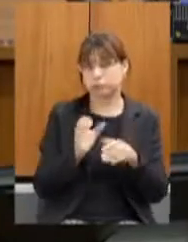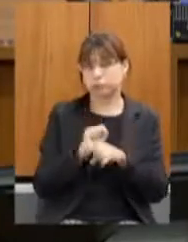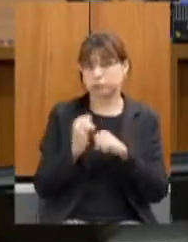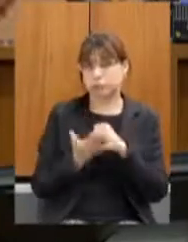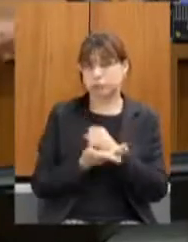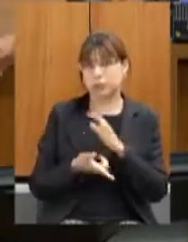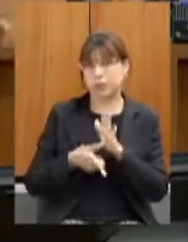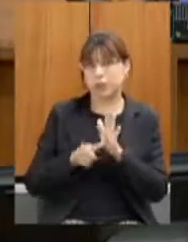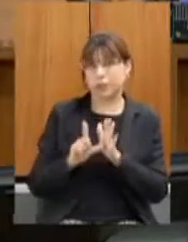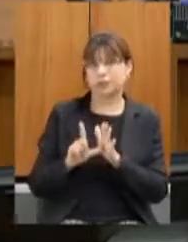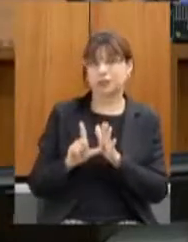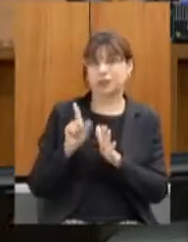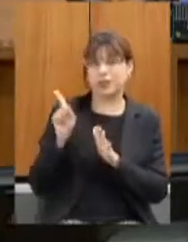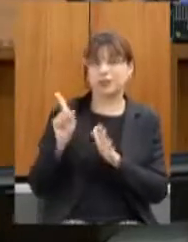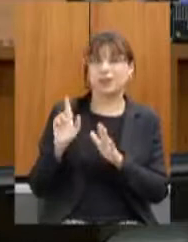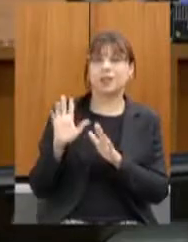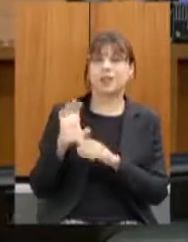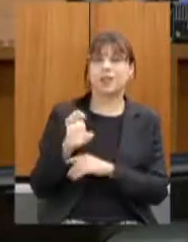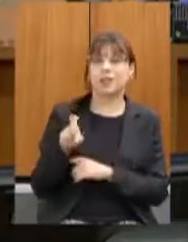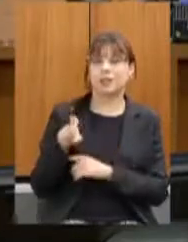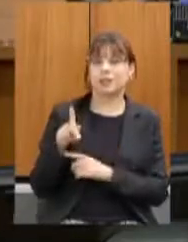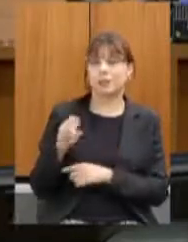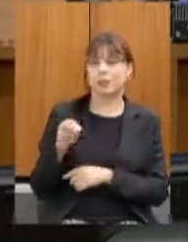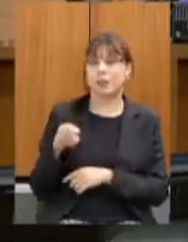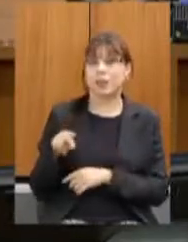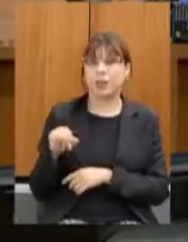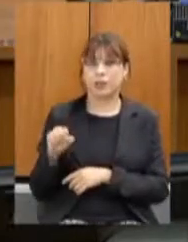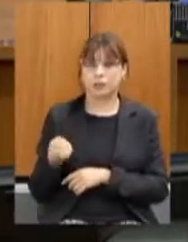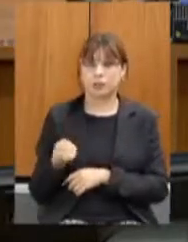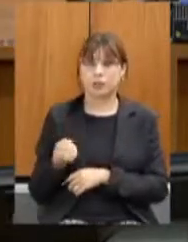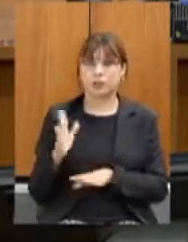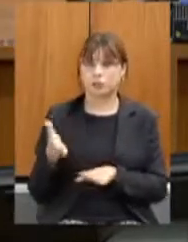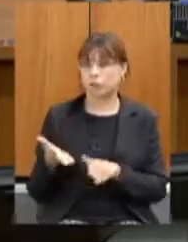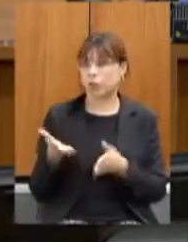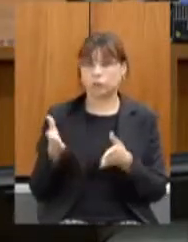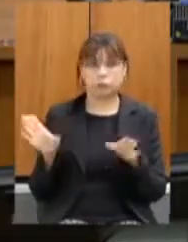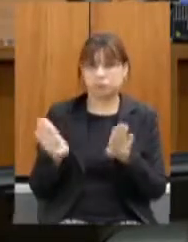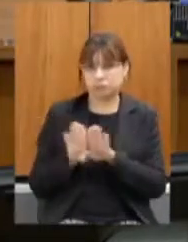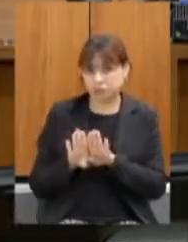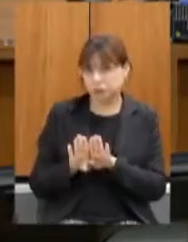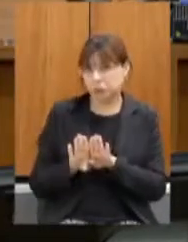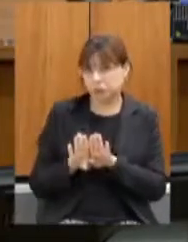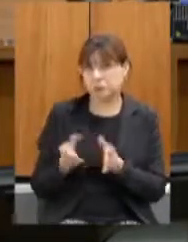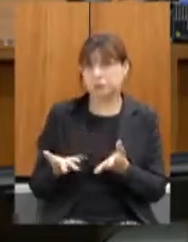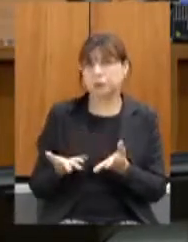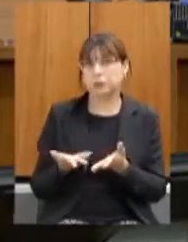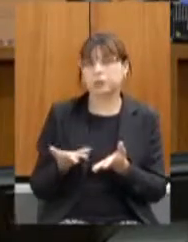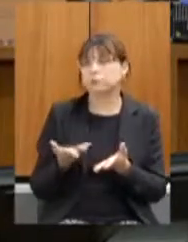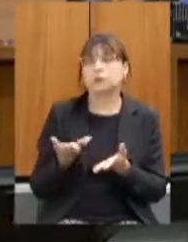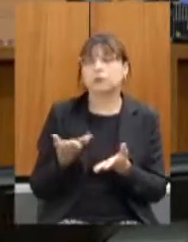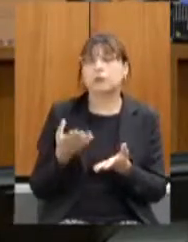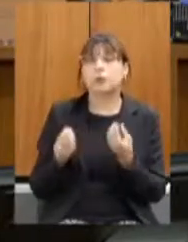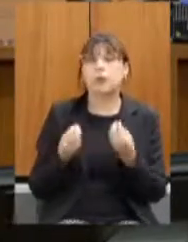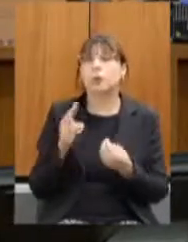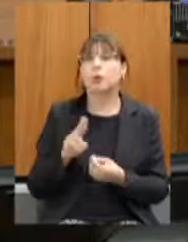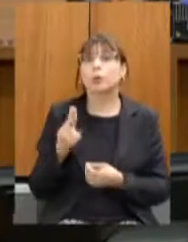Expominas já foi desativado Qual a destinação dos bens e equipamentos